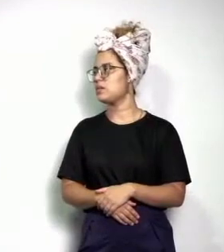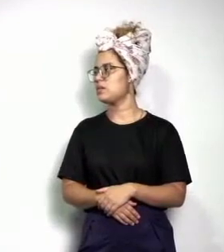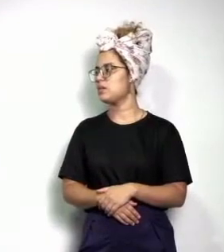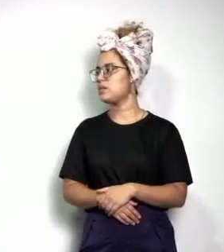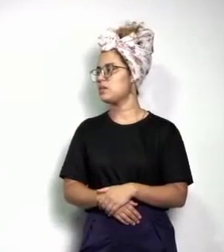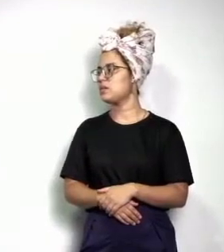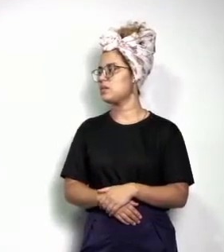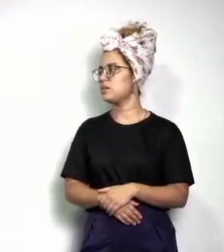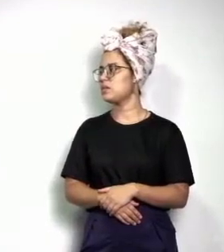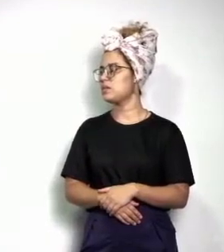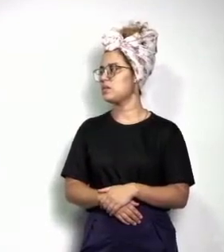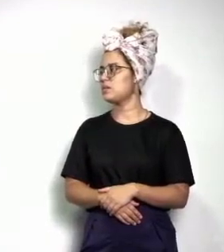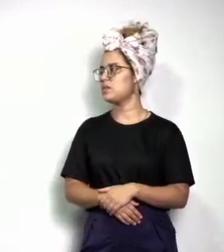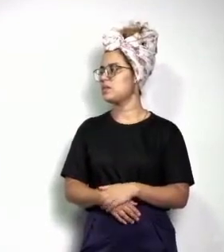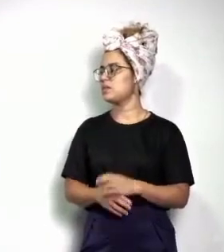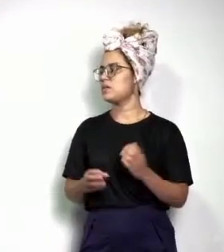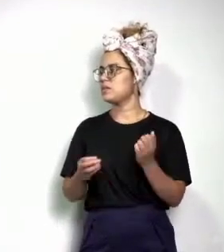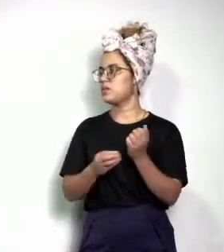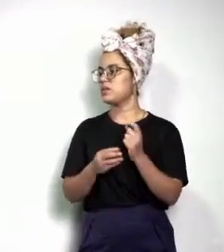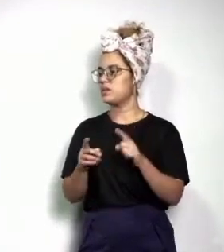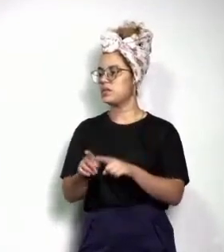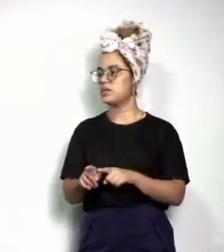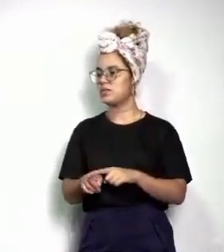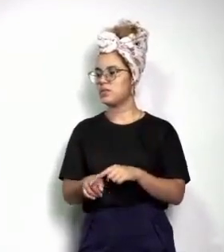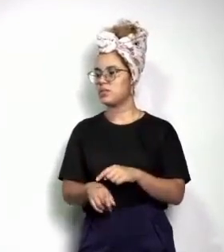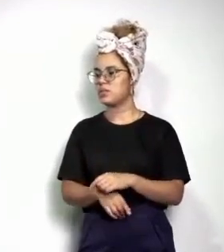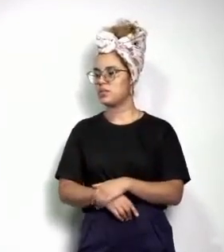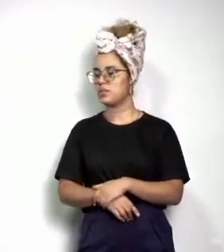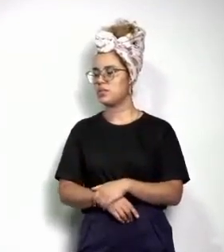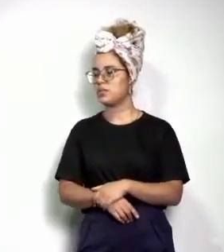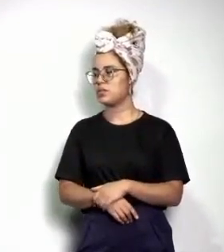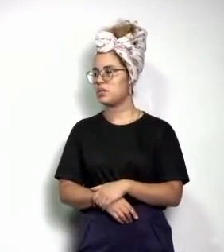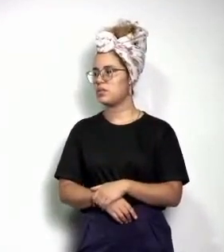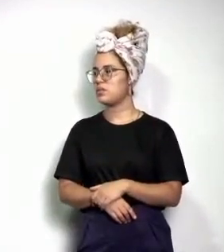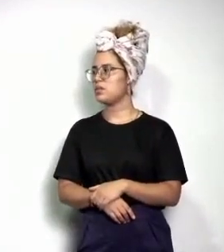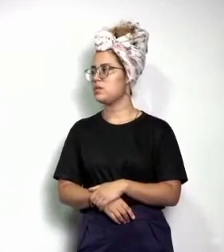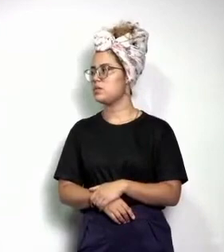A bateria também. Pode deixar lá.